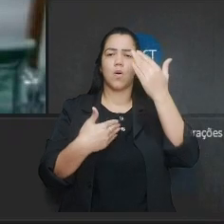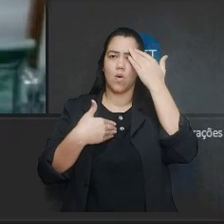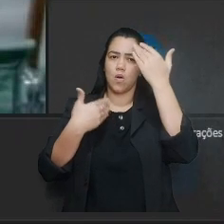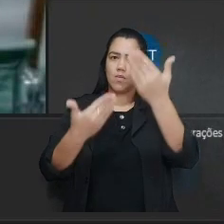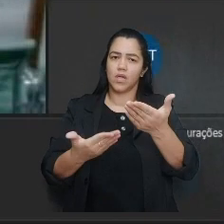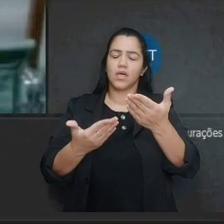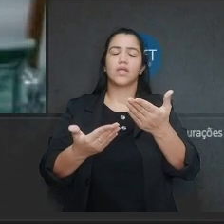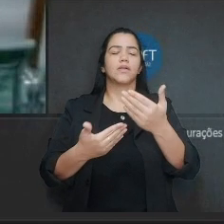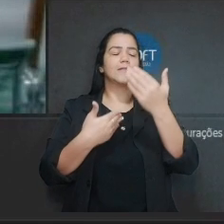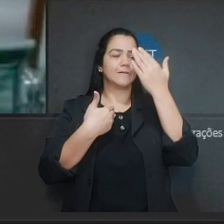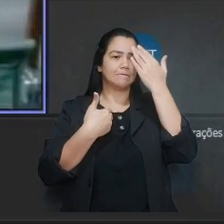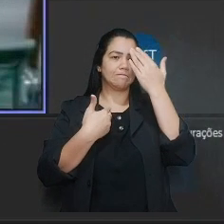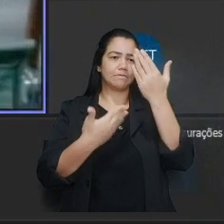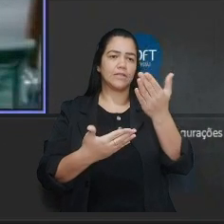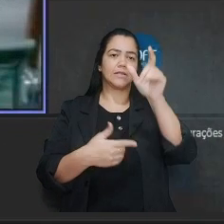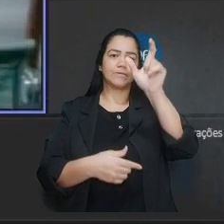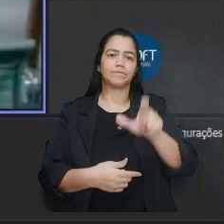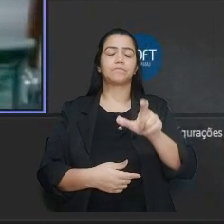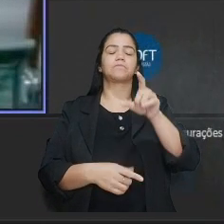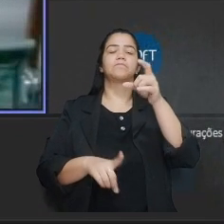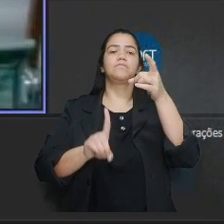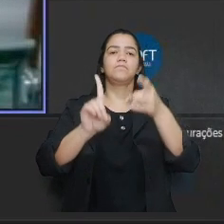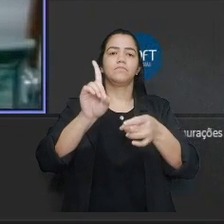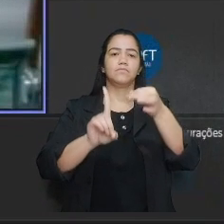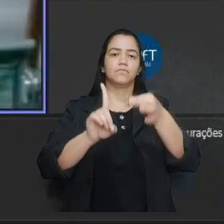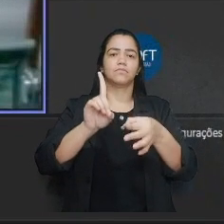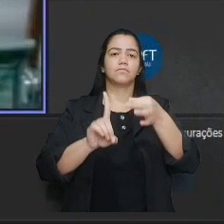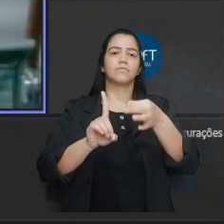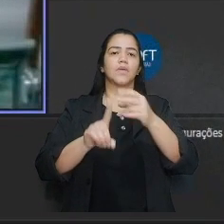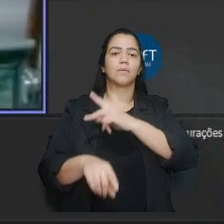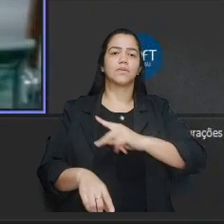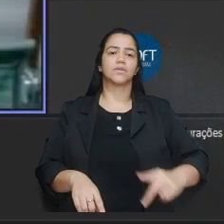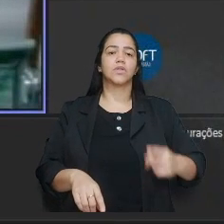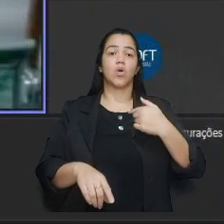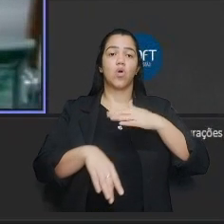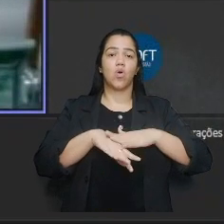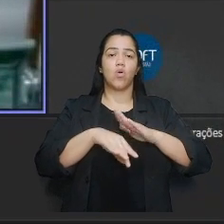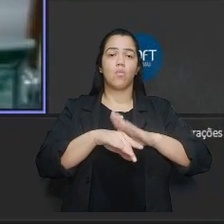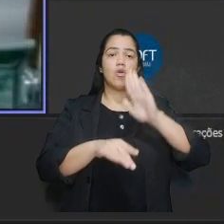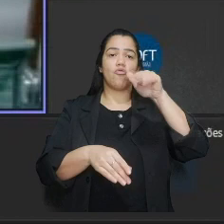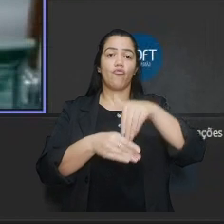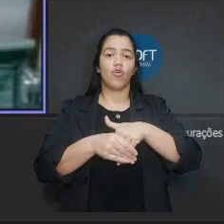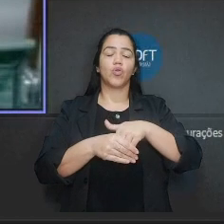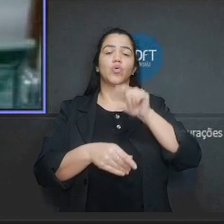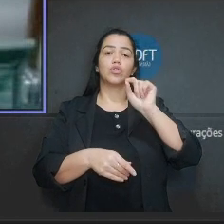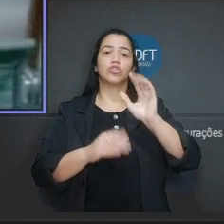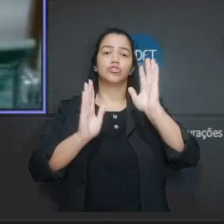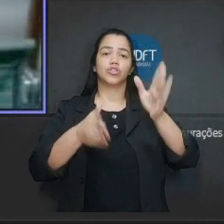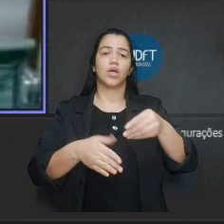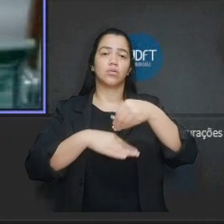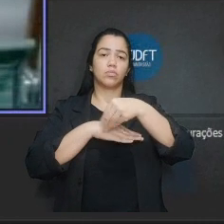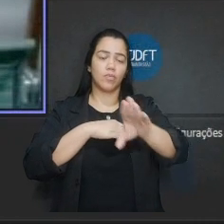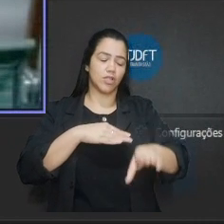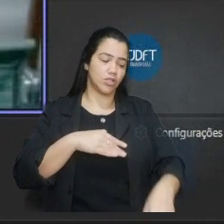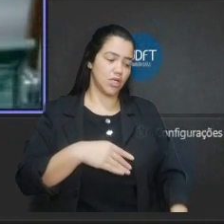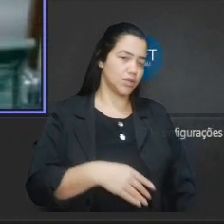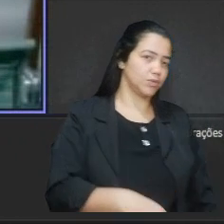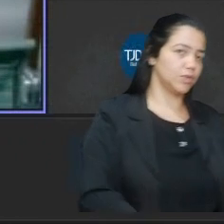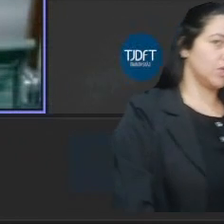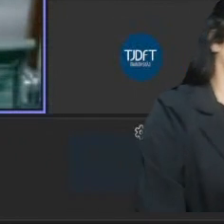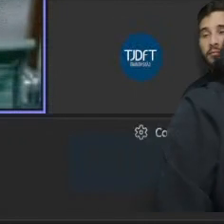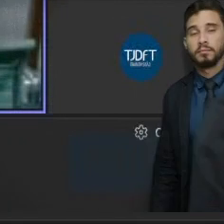Muito obrigada. Agradeço Vossa Excelência, doutor Thaís. Desembargador Filmo, por gentileza. Senhor presidente, o voto